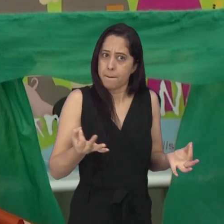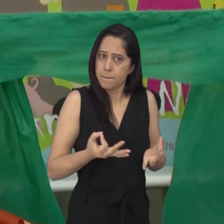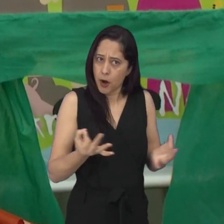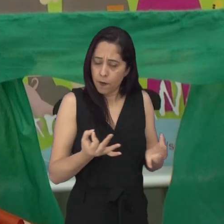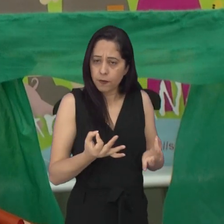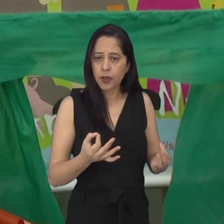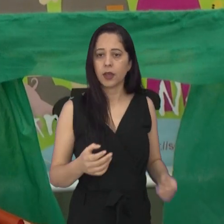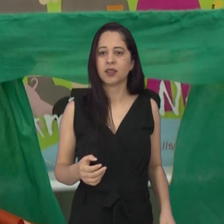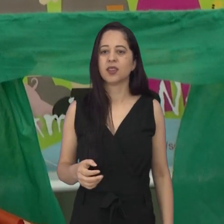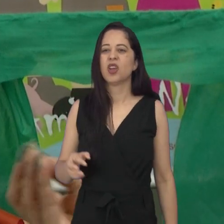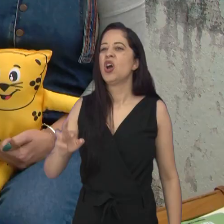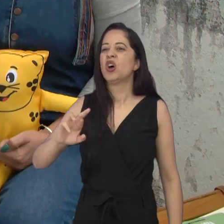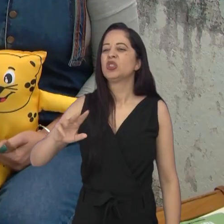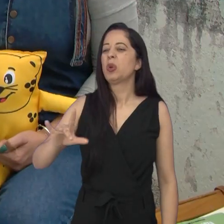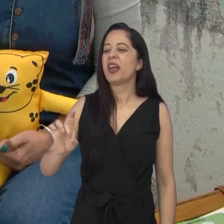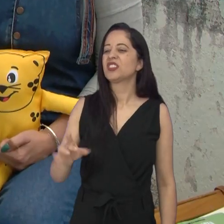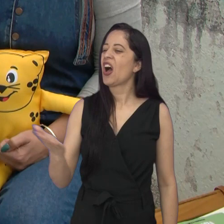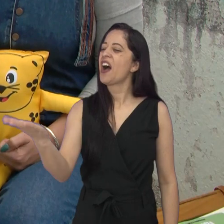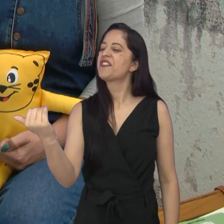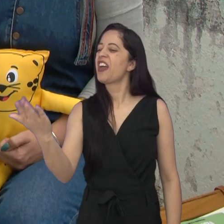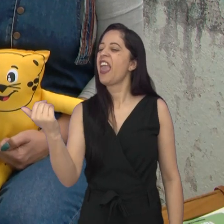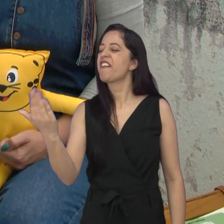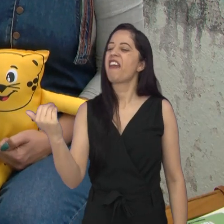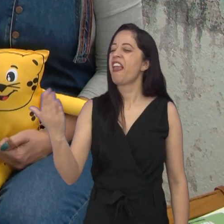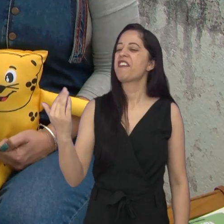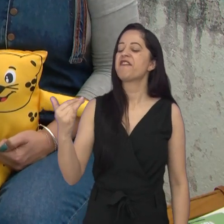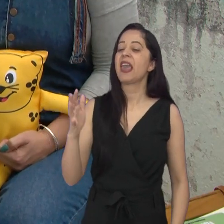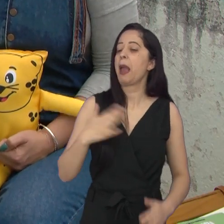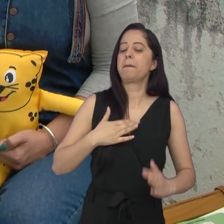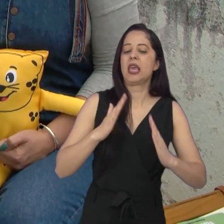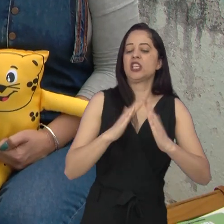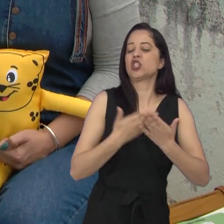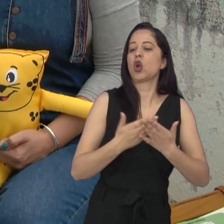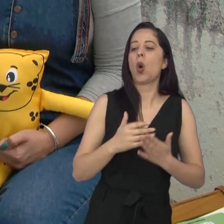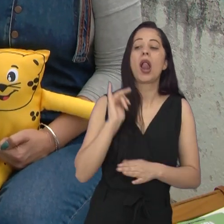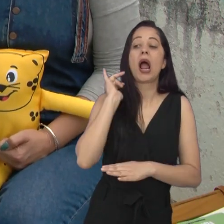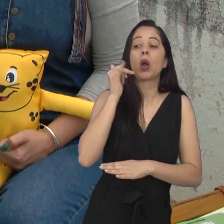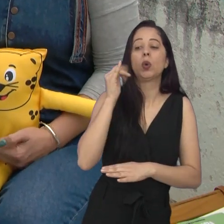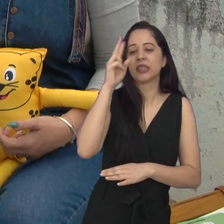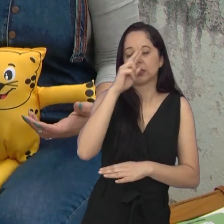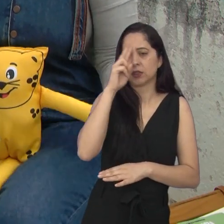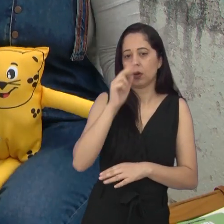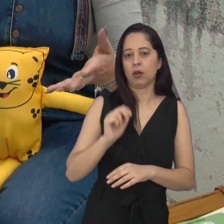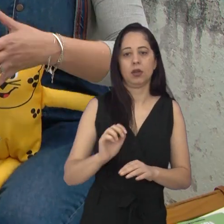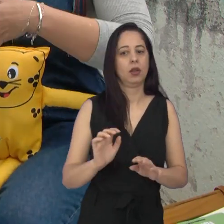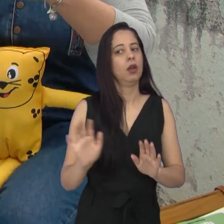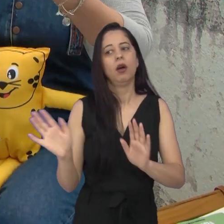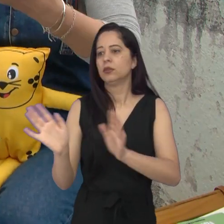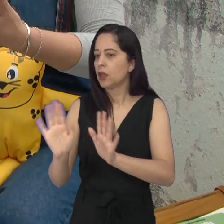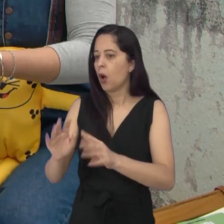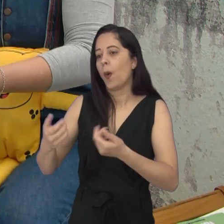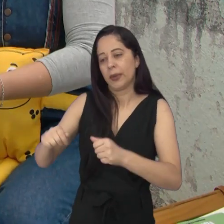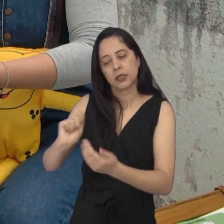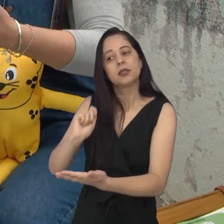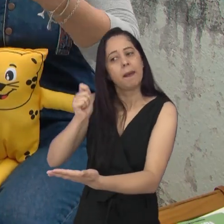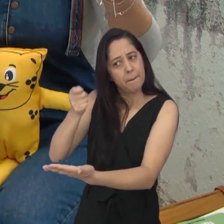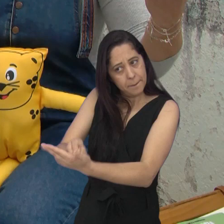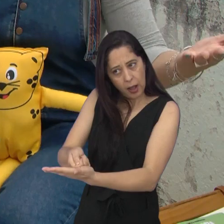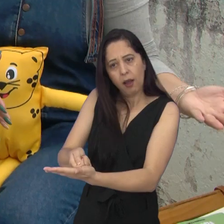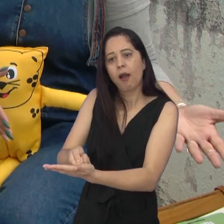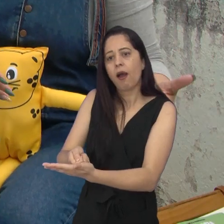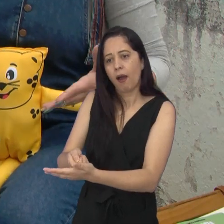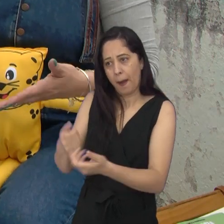seja real, né? Não é só assim, vem cá, Marcelo, vem na escola contar uma história. Não, ninguém vive só de contar